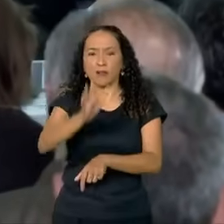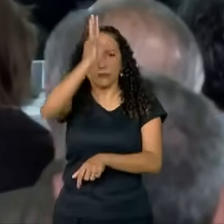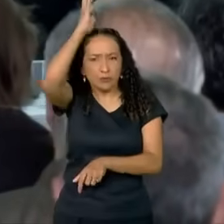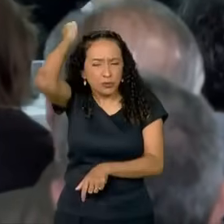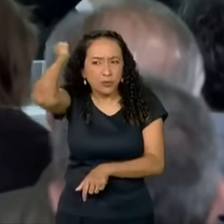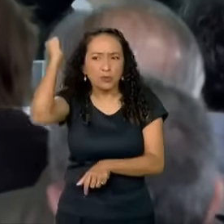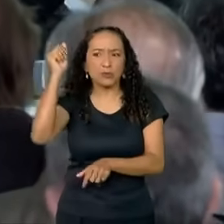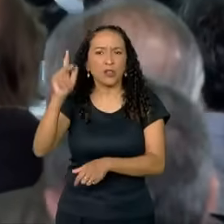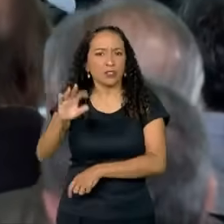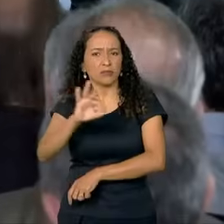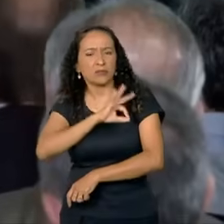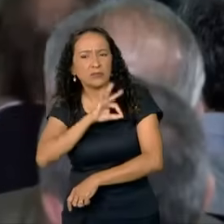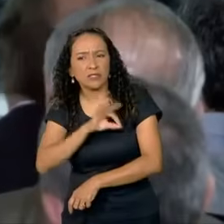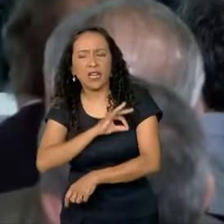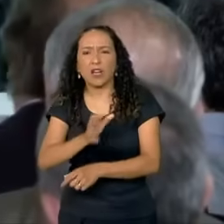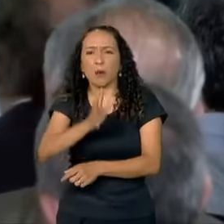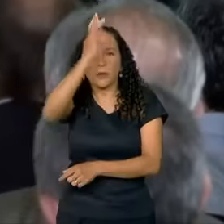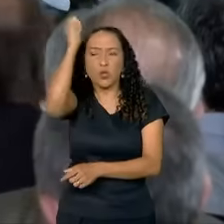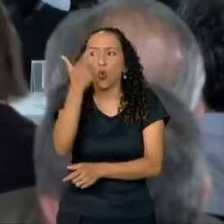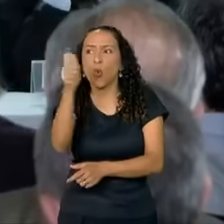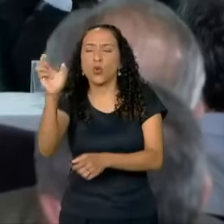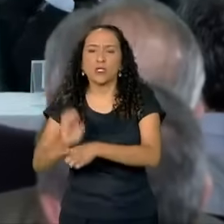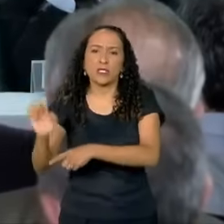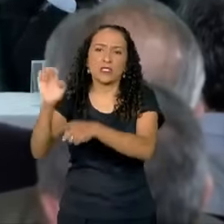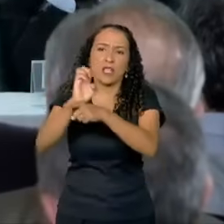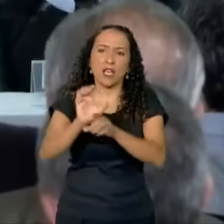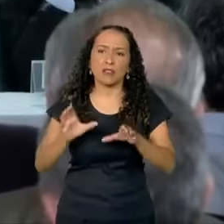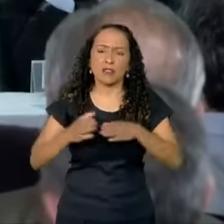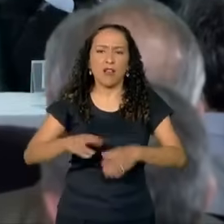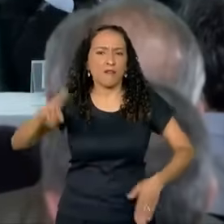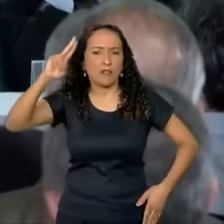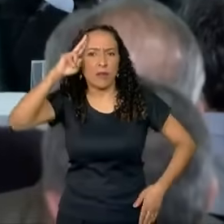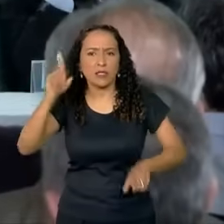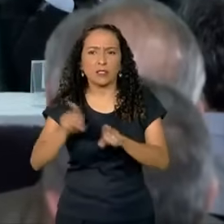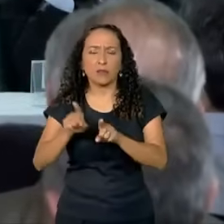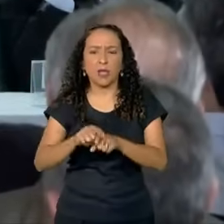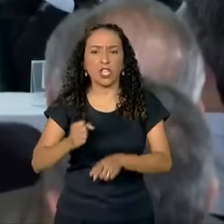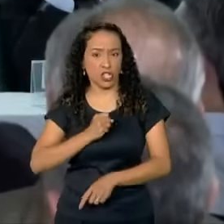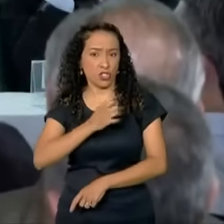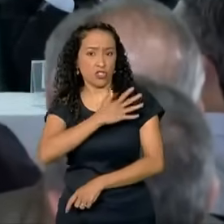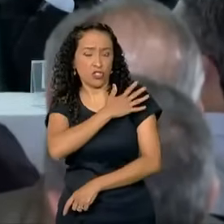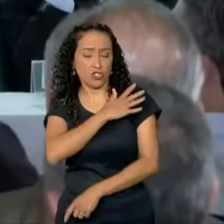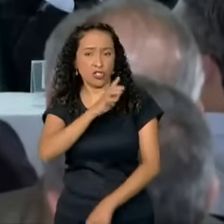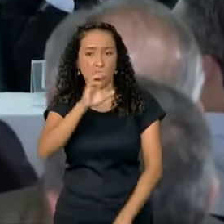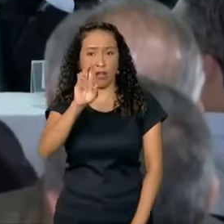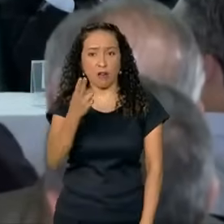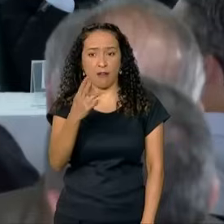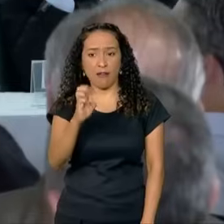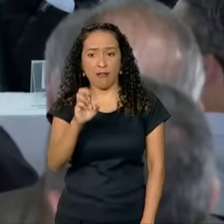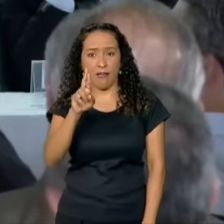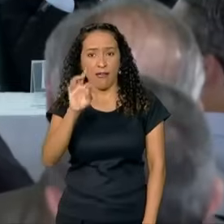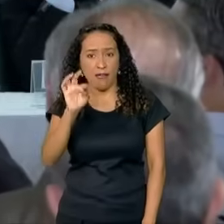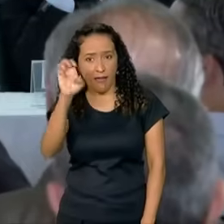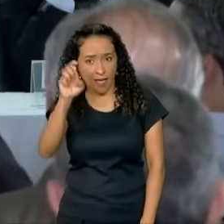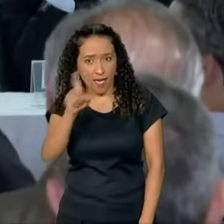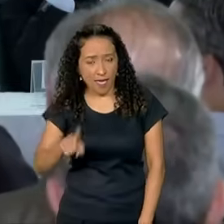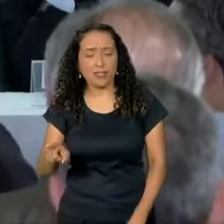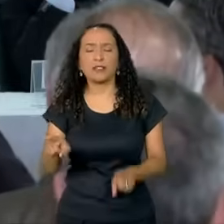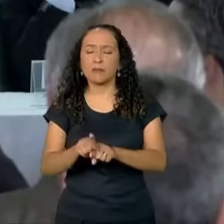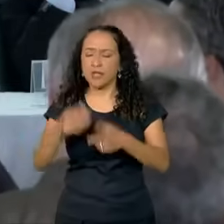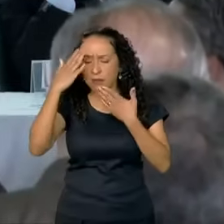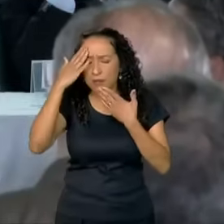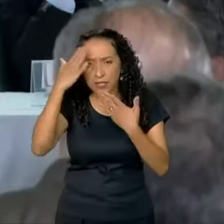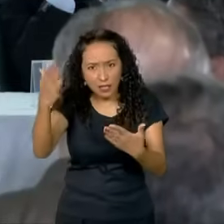Brigada Militar, do Corpo de Bombeiros de outros estados, das Forças Armadas, General Hertz, muito obrigado. Aqui, né, que é como comandante, todo que se